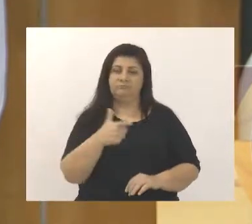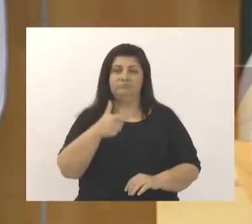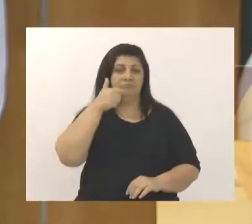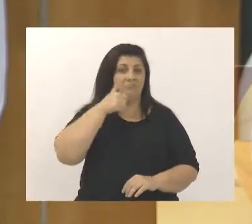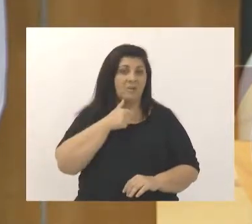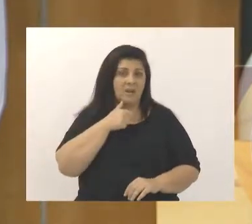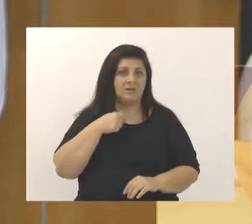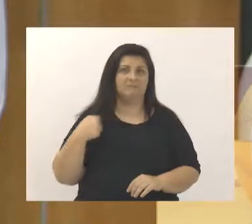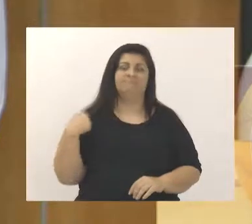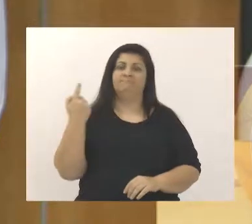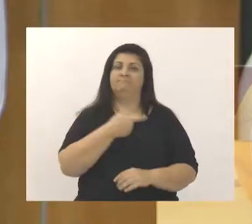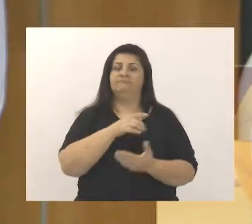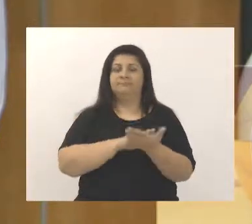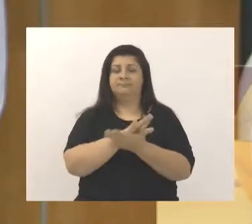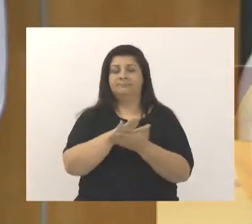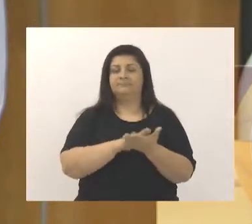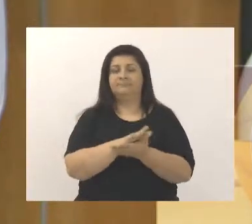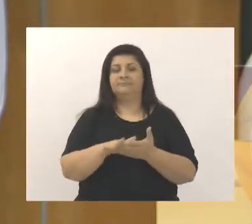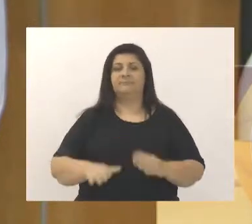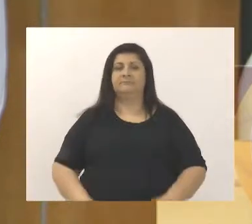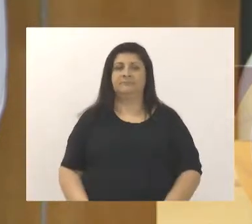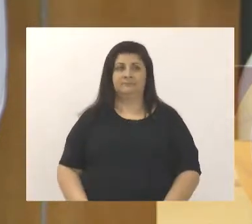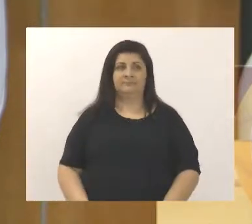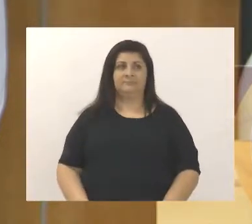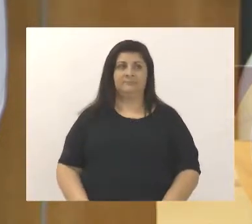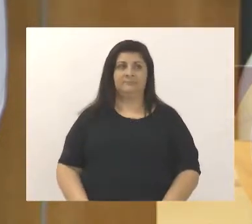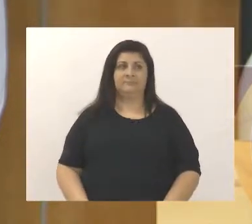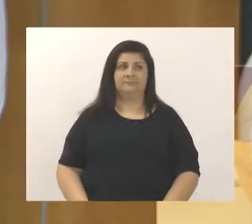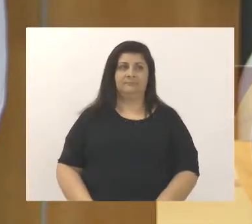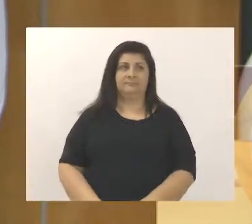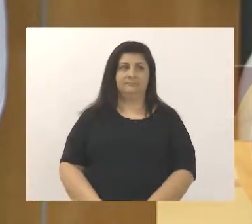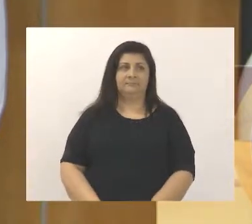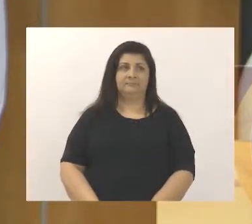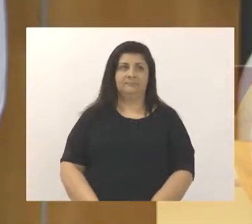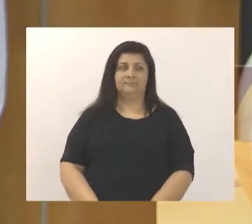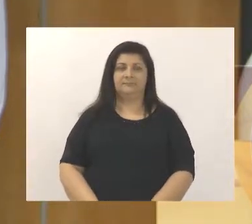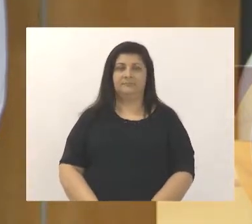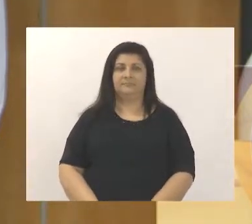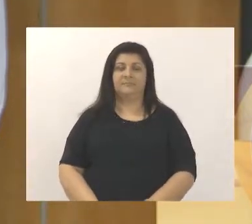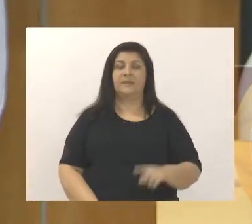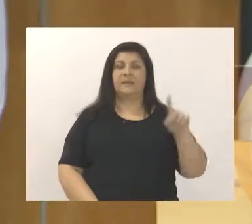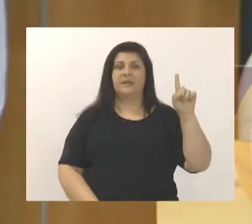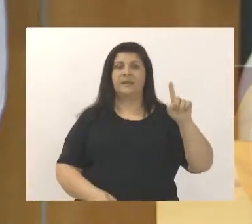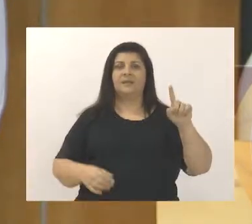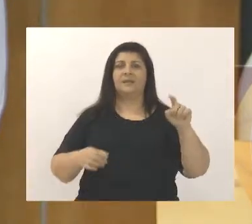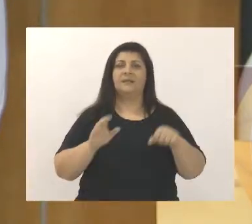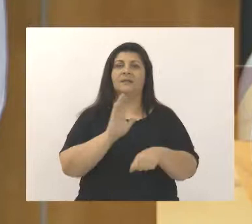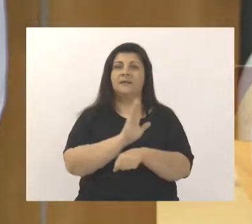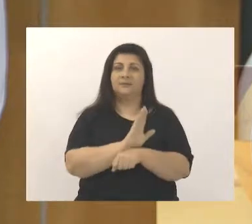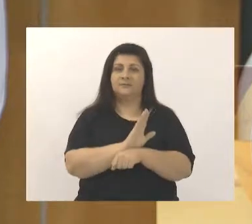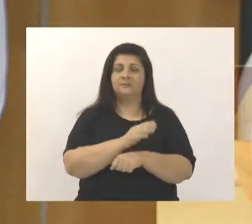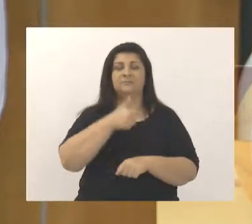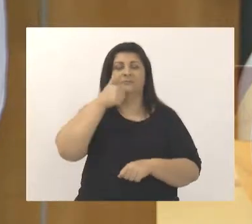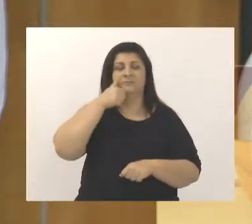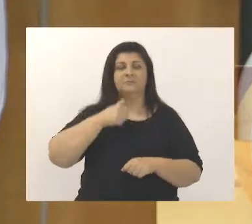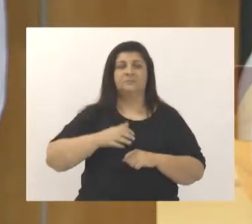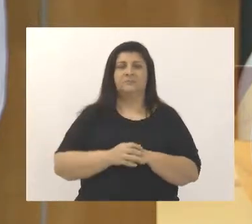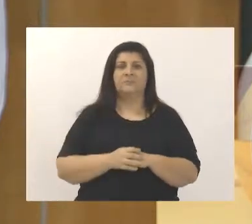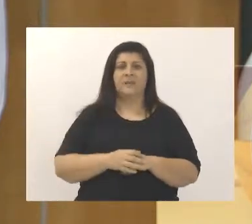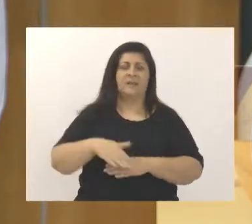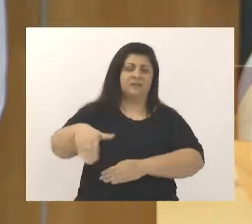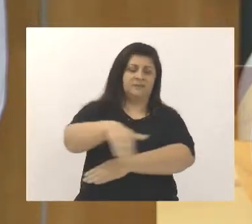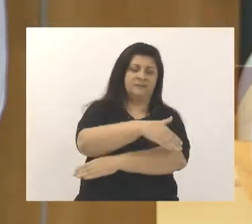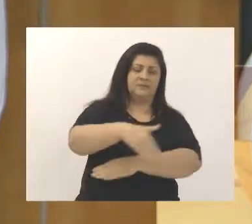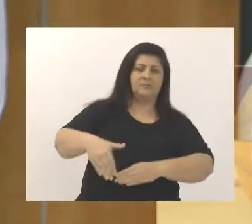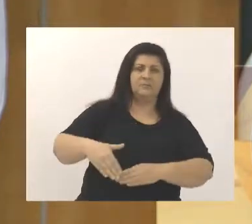nada. Nós não somos nada sem mulher. Eu defendo as mulheres. Defendo na rua,